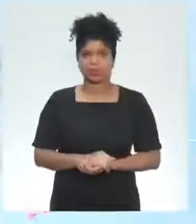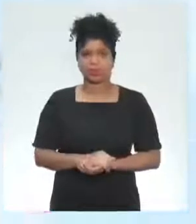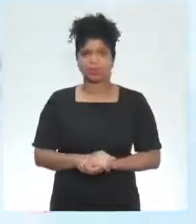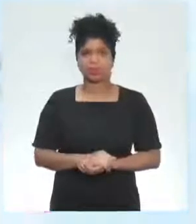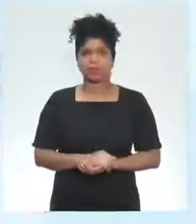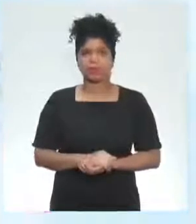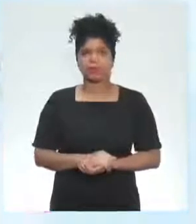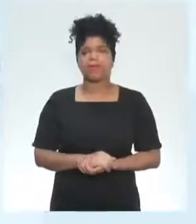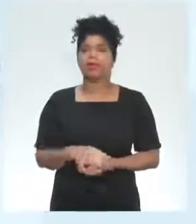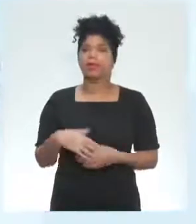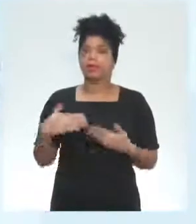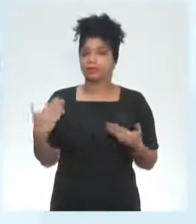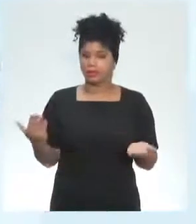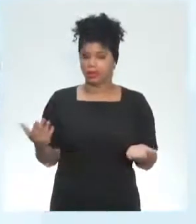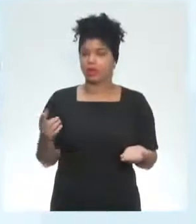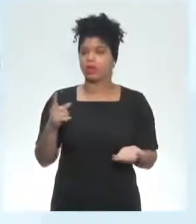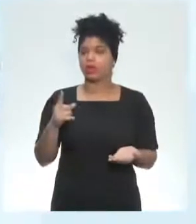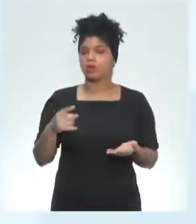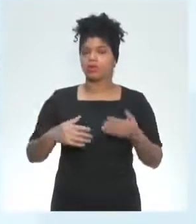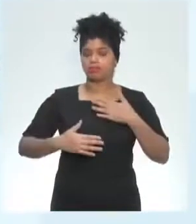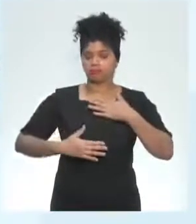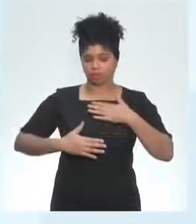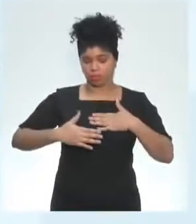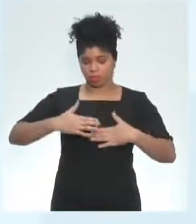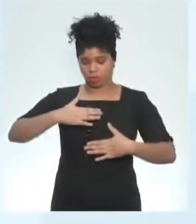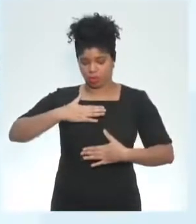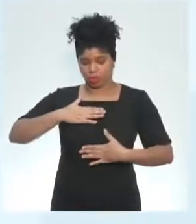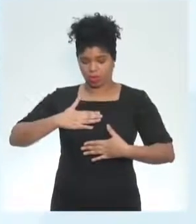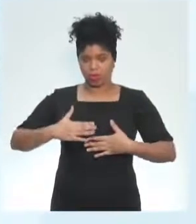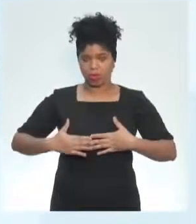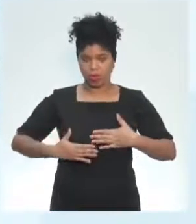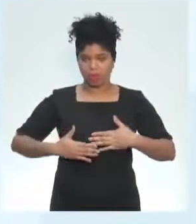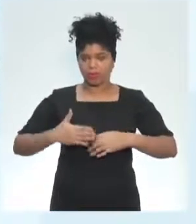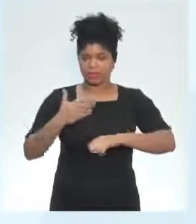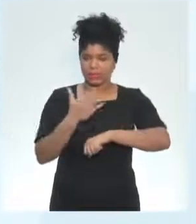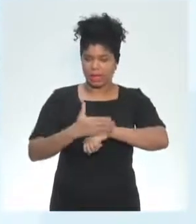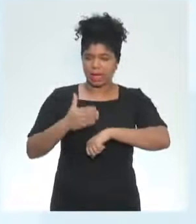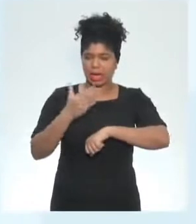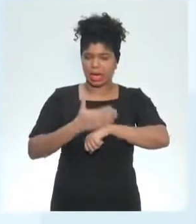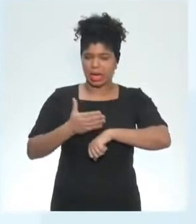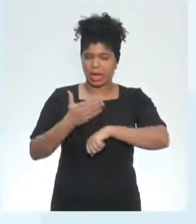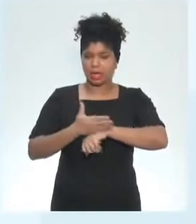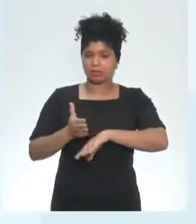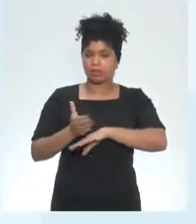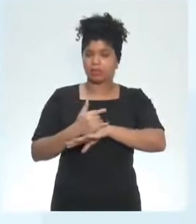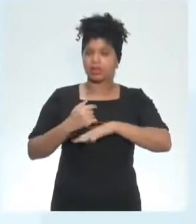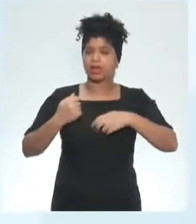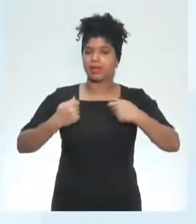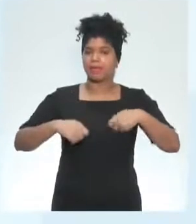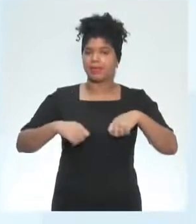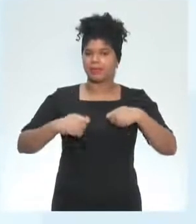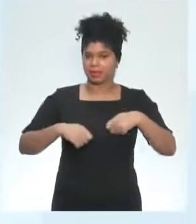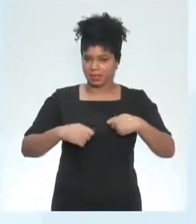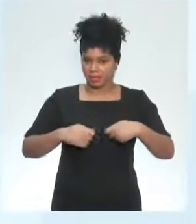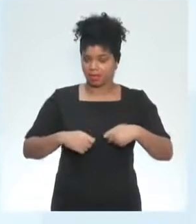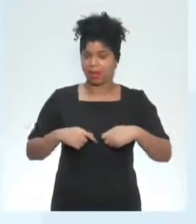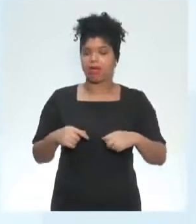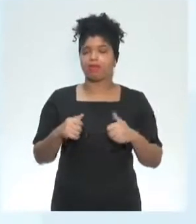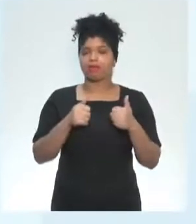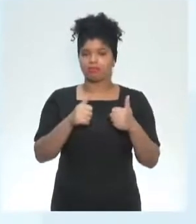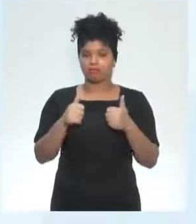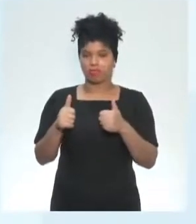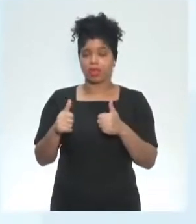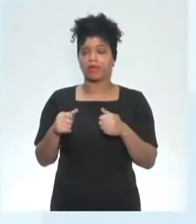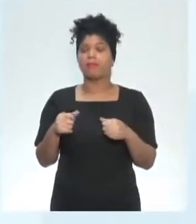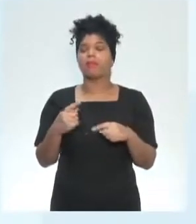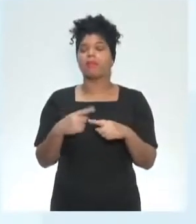né, quando você condiciona bem o seu corpo, né, os movimentos aí, o dançarino vai executar esses movimentos de